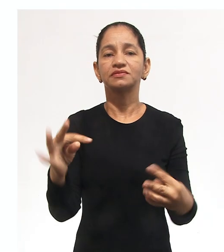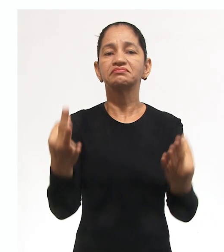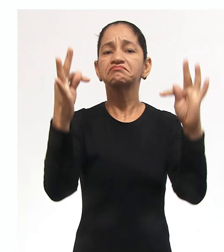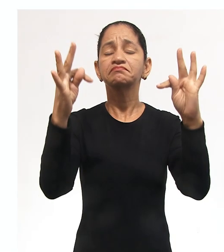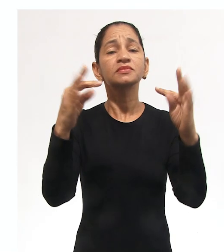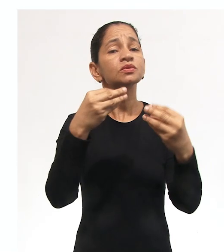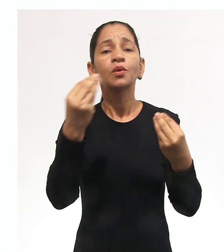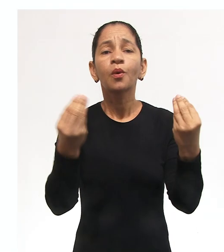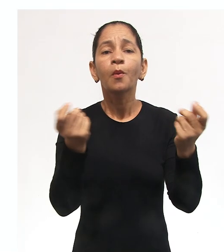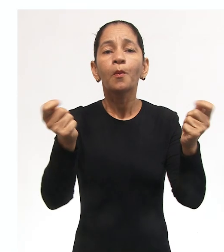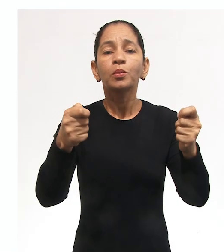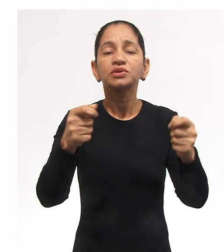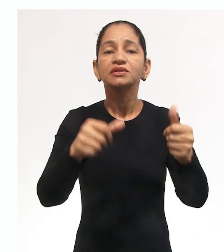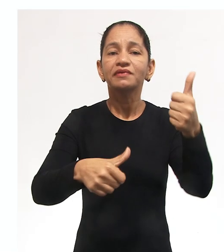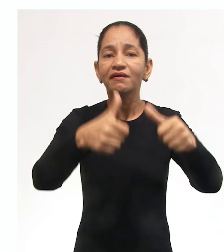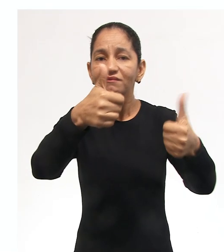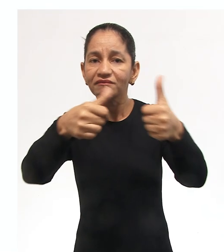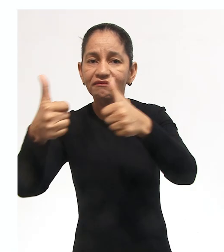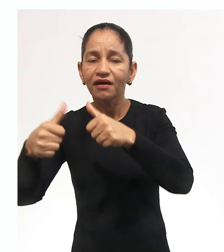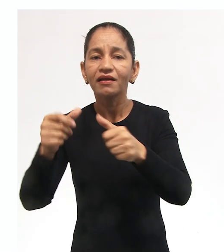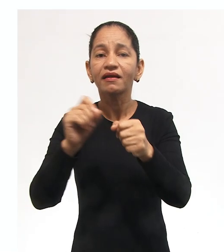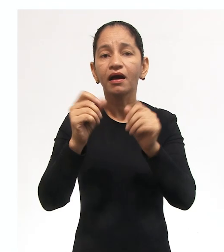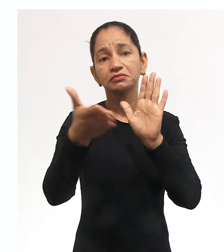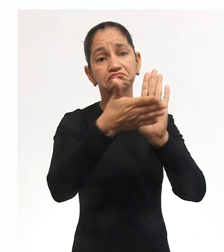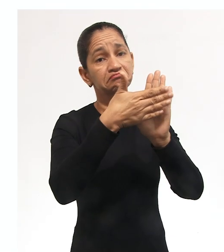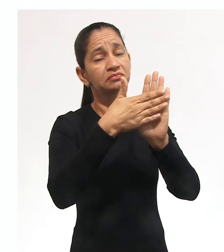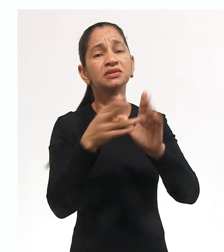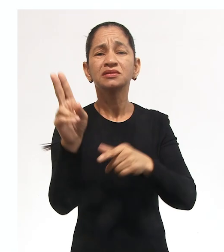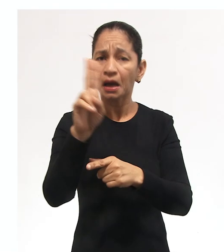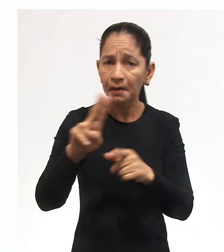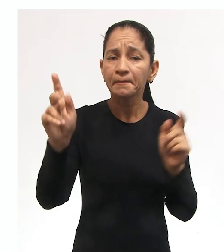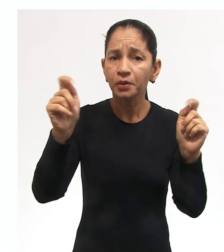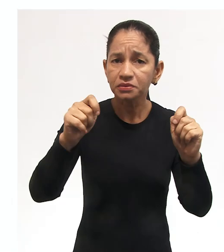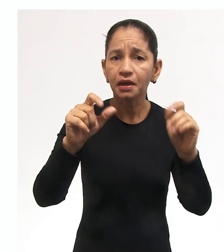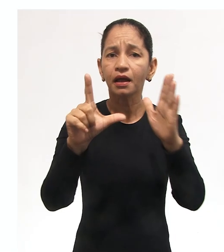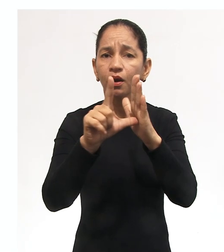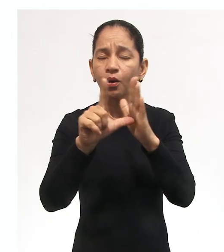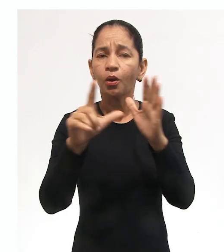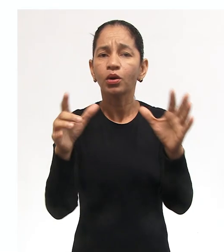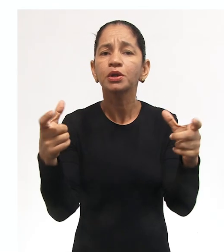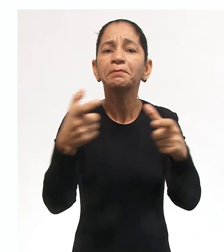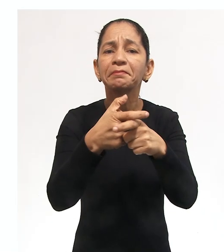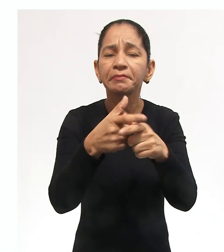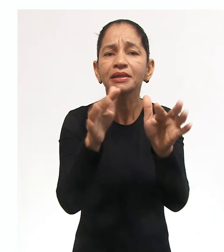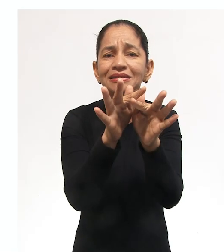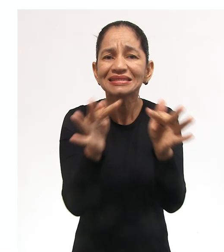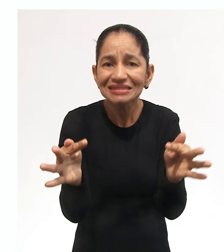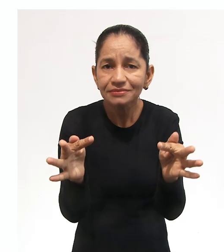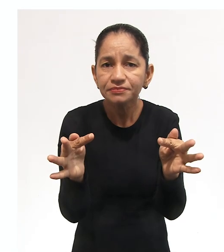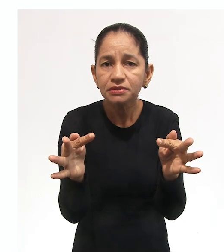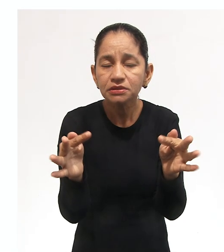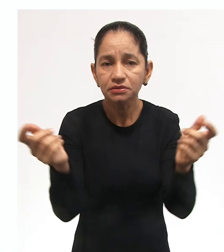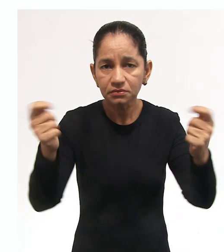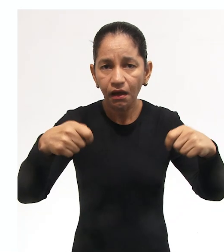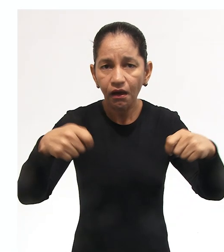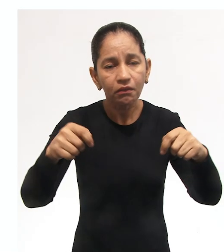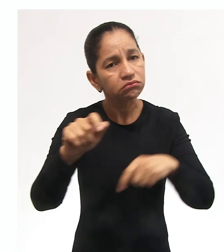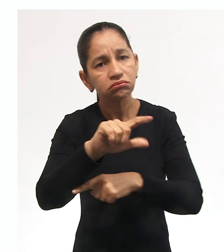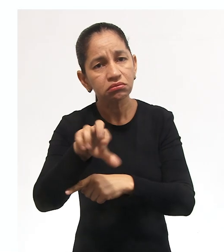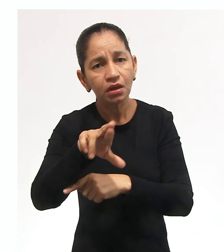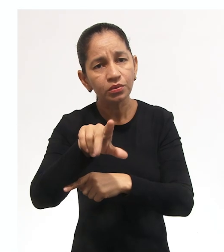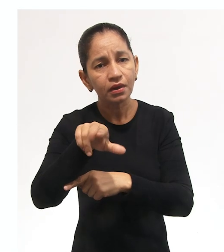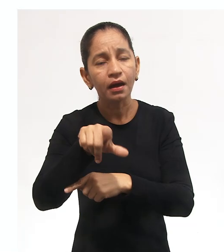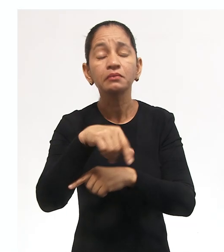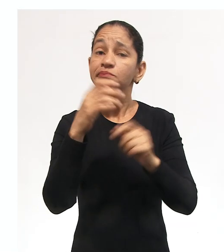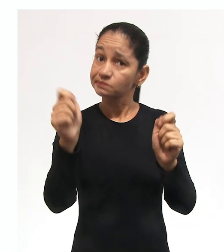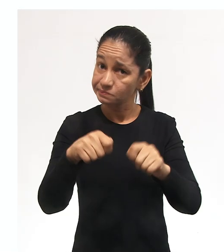Uma avaliação da possibilidade real de aplicar a proposta. Então, você vai levantar recursos disponíveis, custos